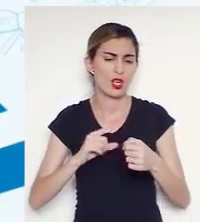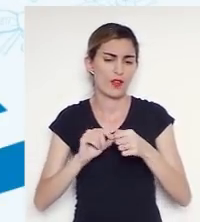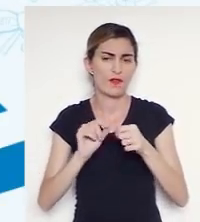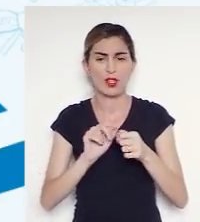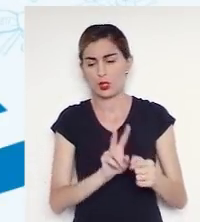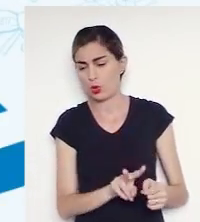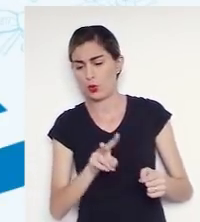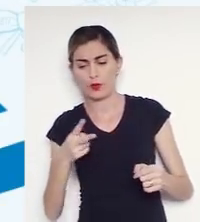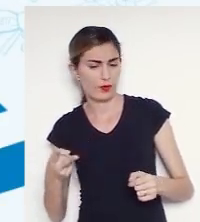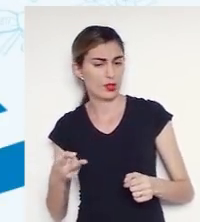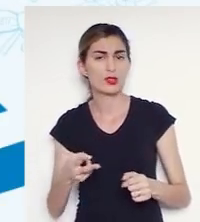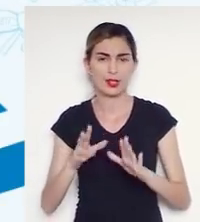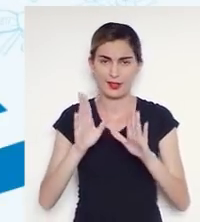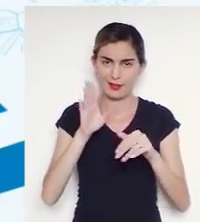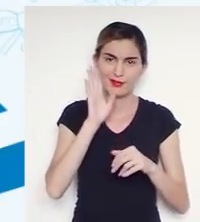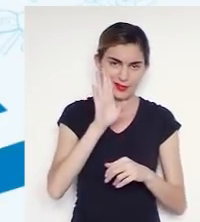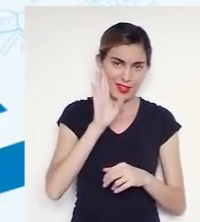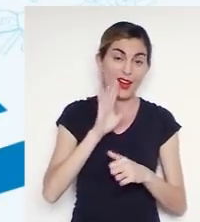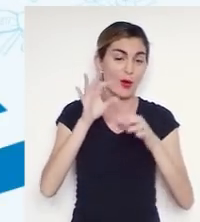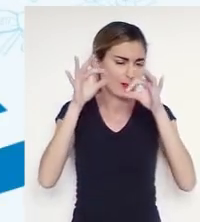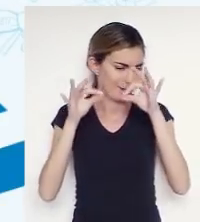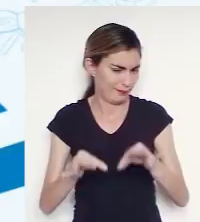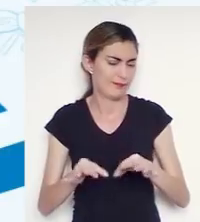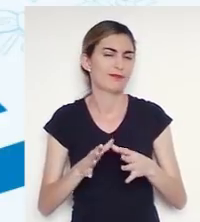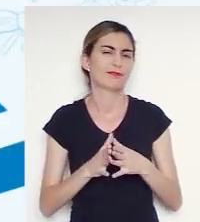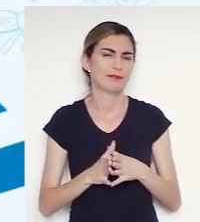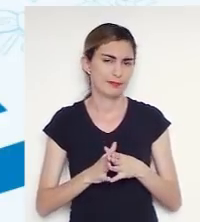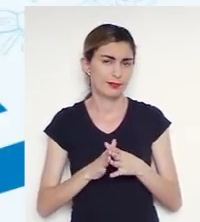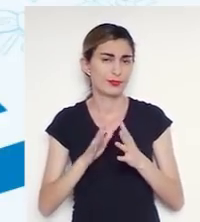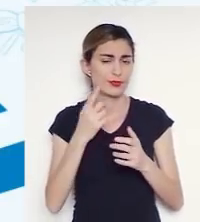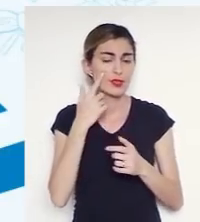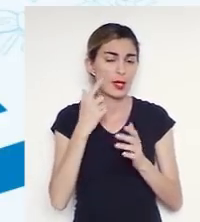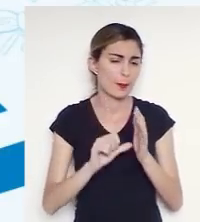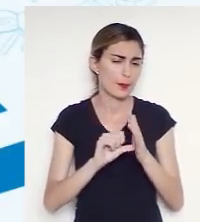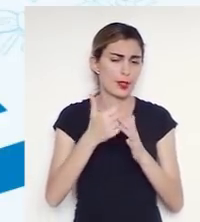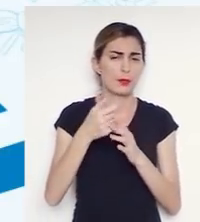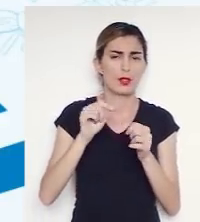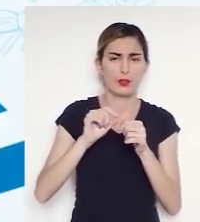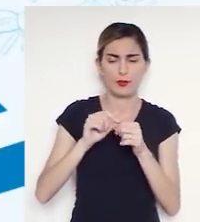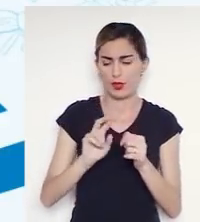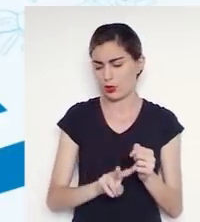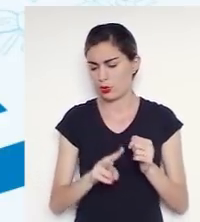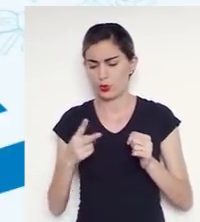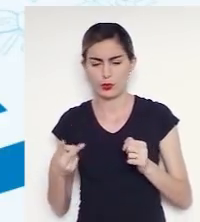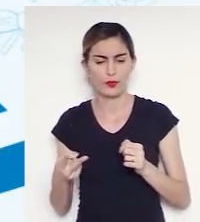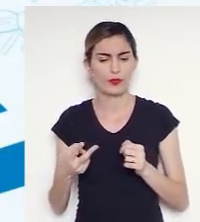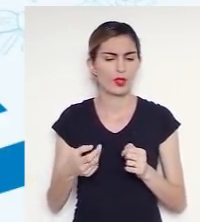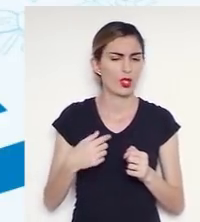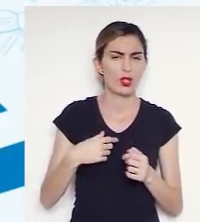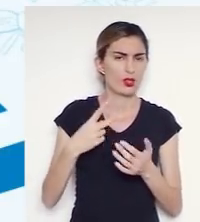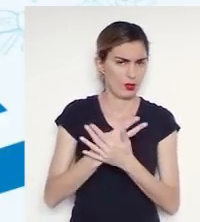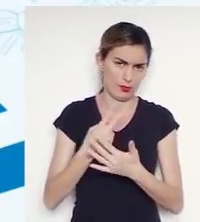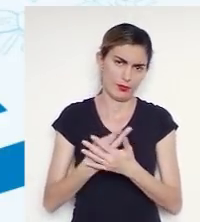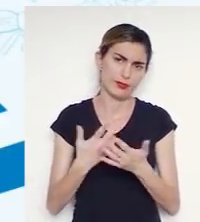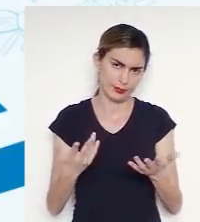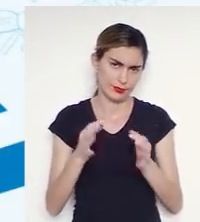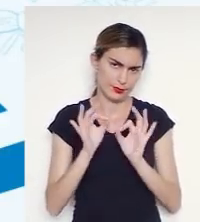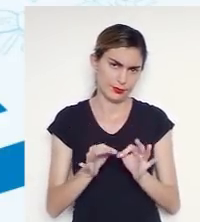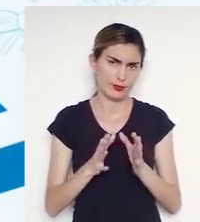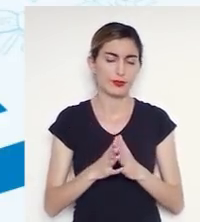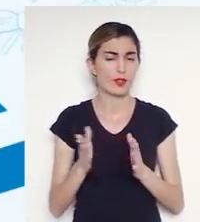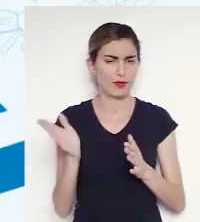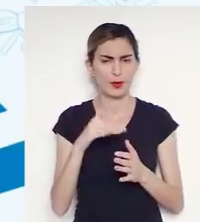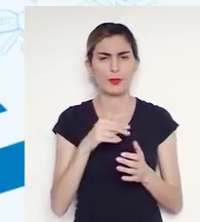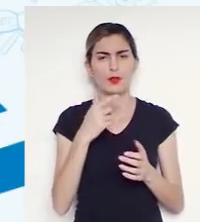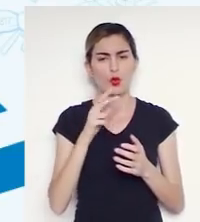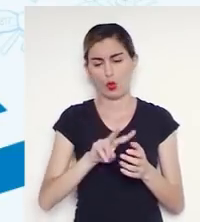fazer a conversão, não é isso? Legal, exatamente. Primeiro a gente tem que fazer a conversão, senão vai dar tudo errado. Tá joia?